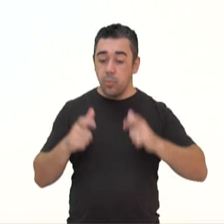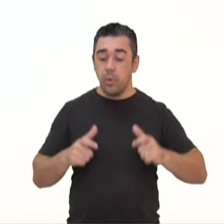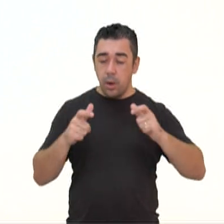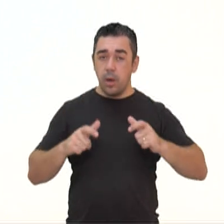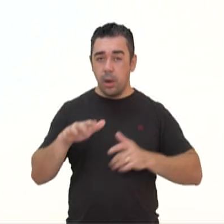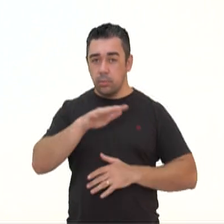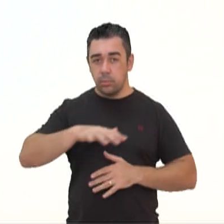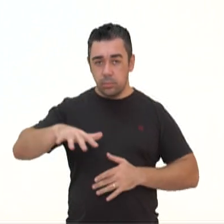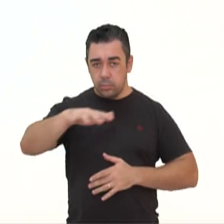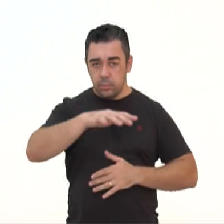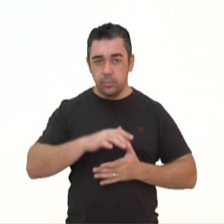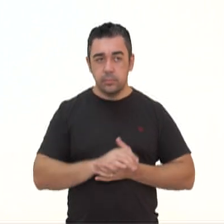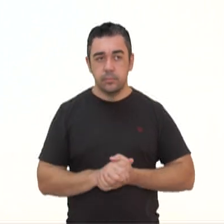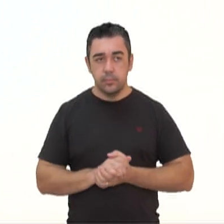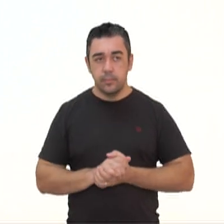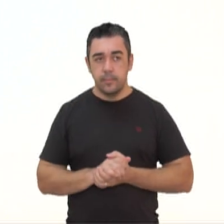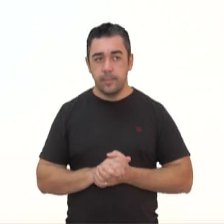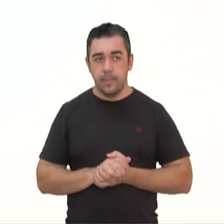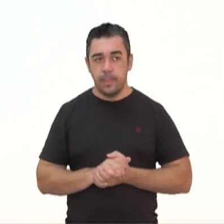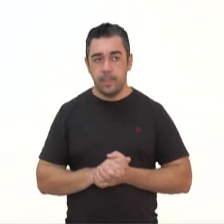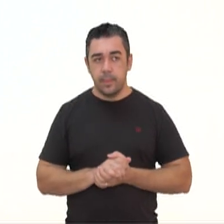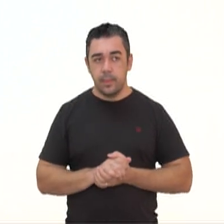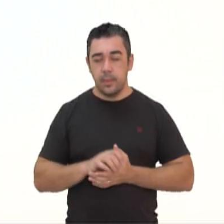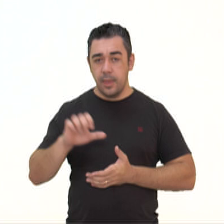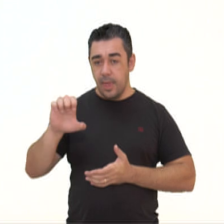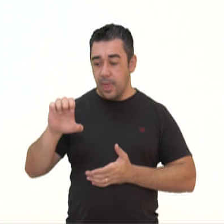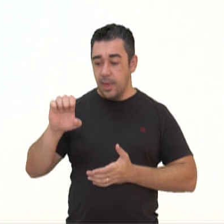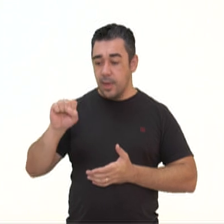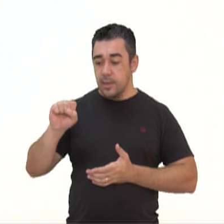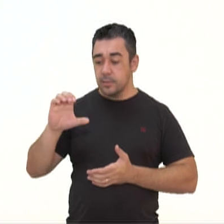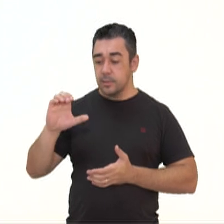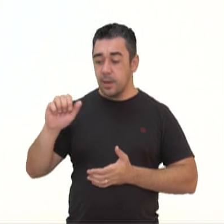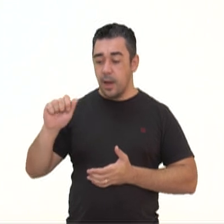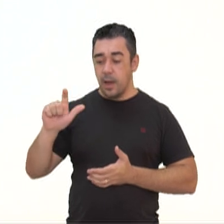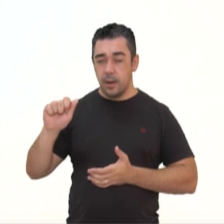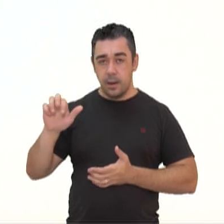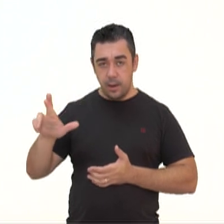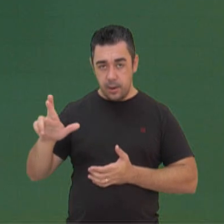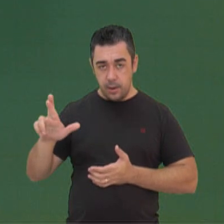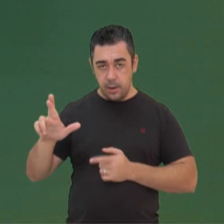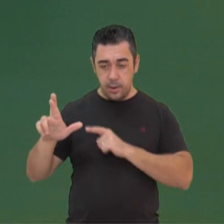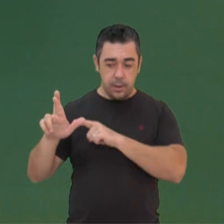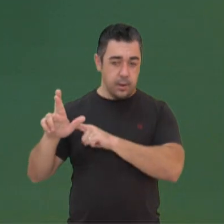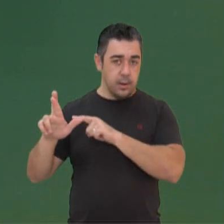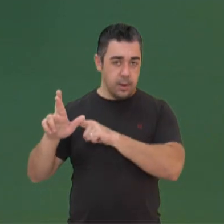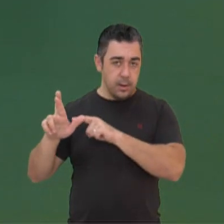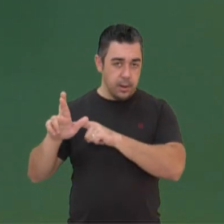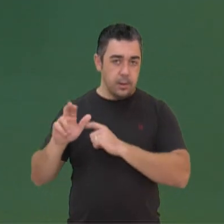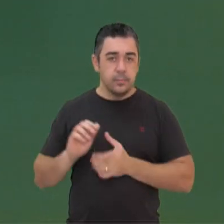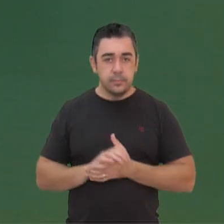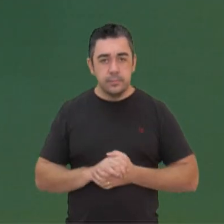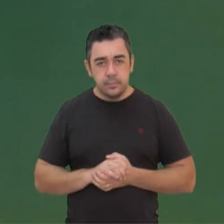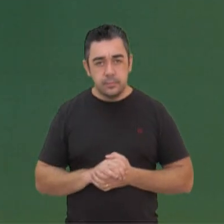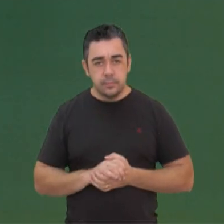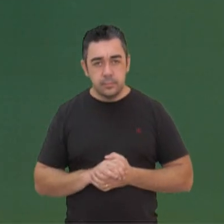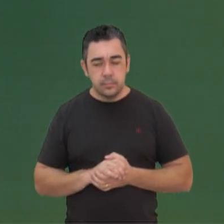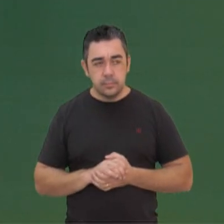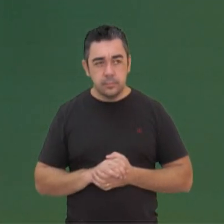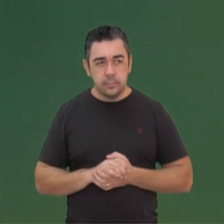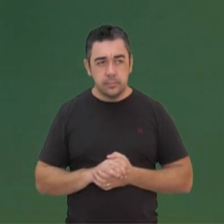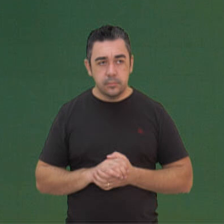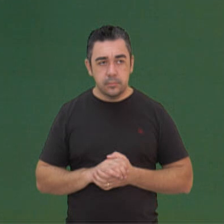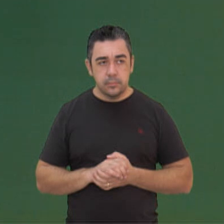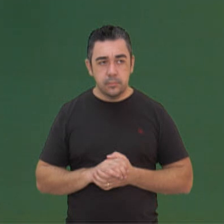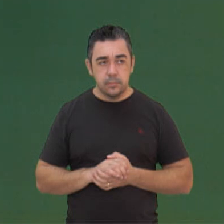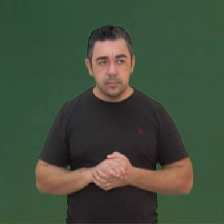física? As propriedades elétricas escalares, então vamos guardar esse valor aqui, escalares, de determinado ponto do